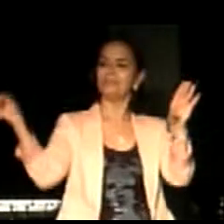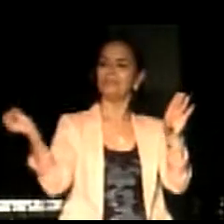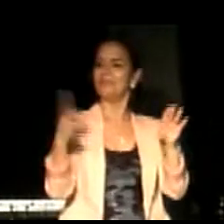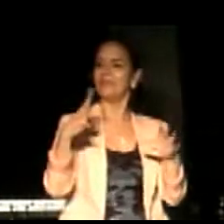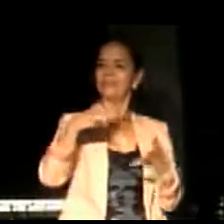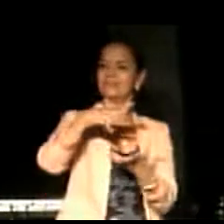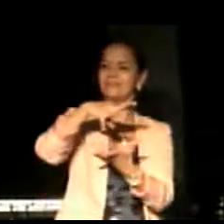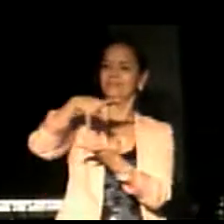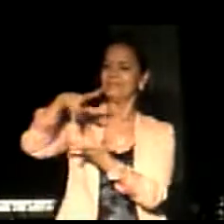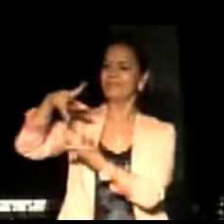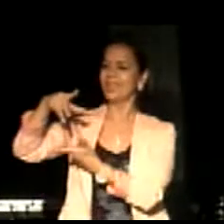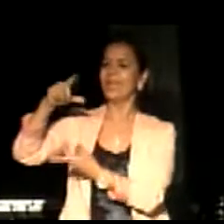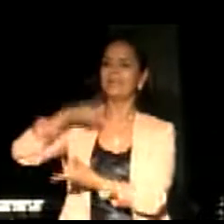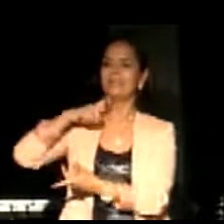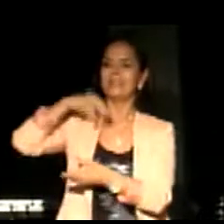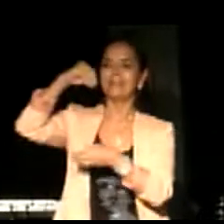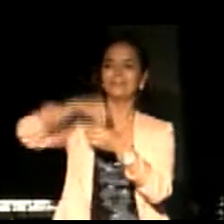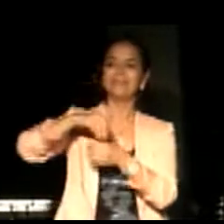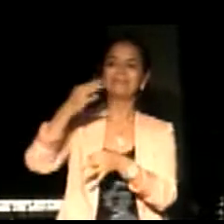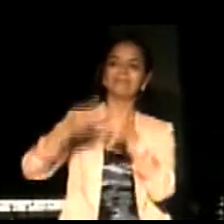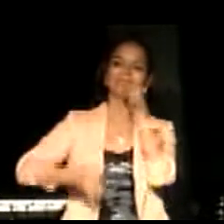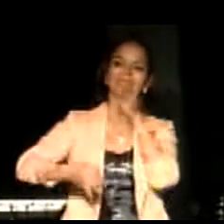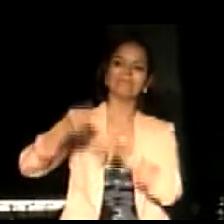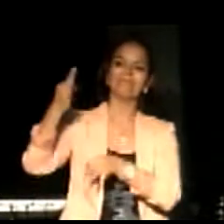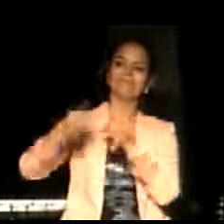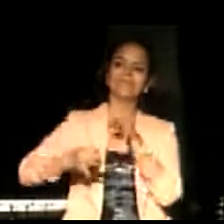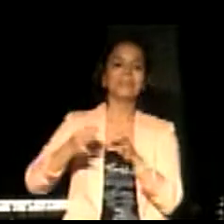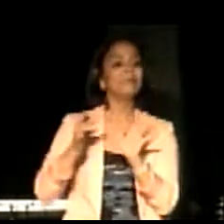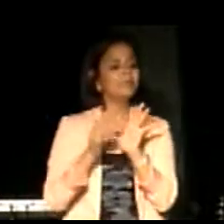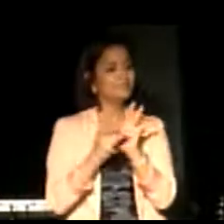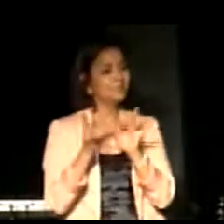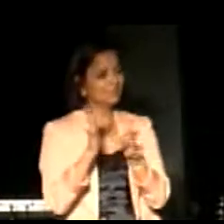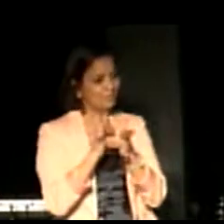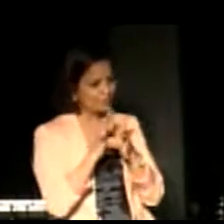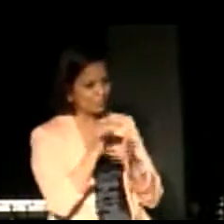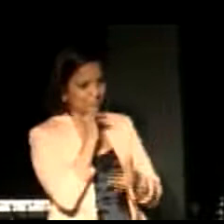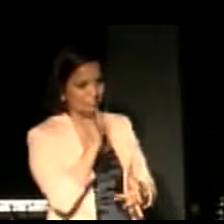quais habita justiça. Jesus